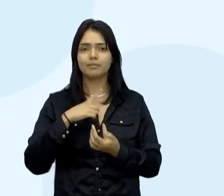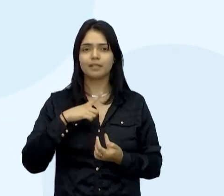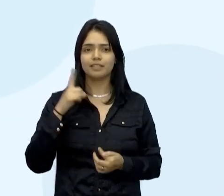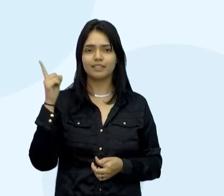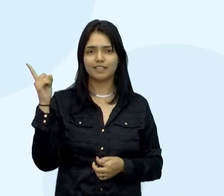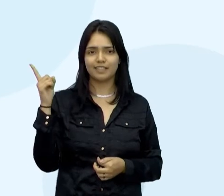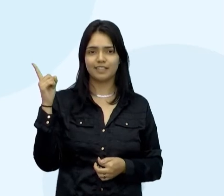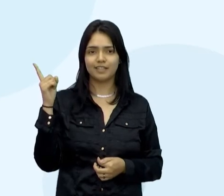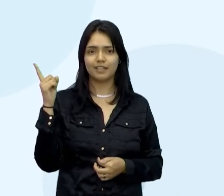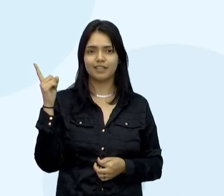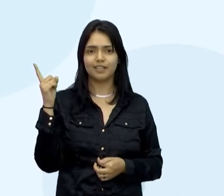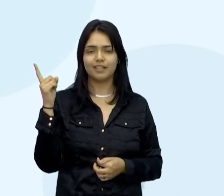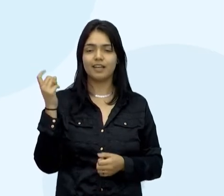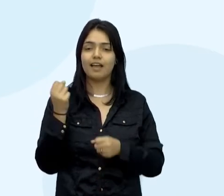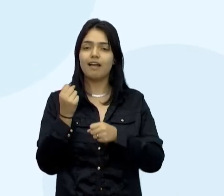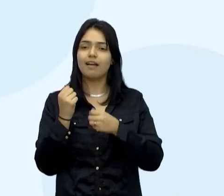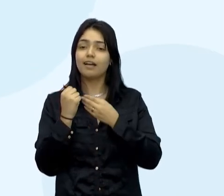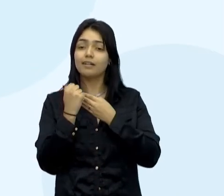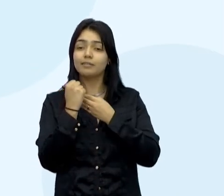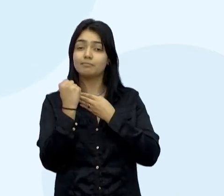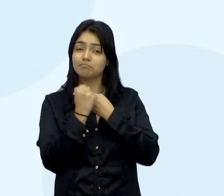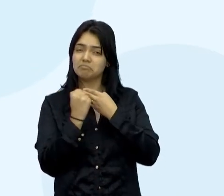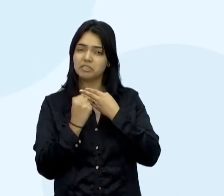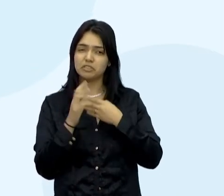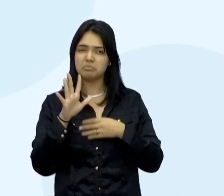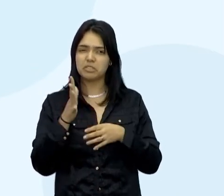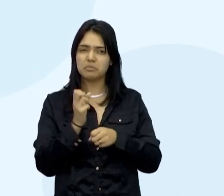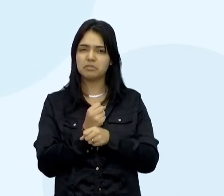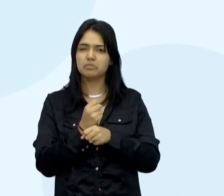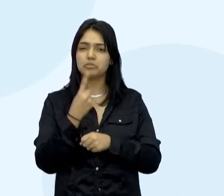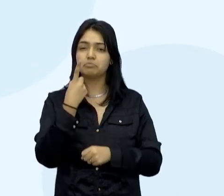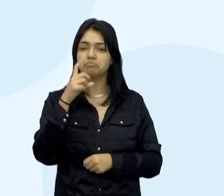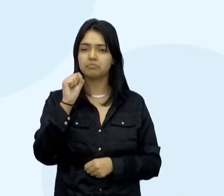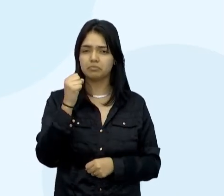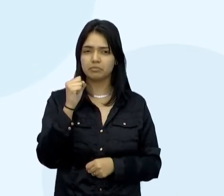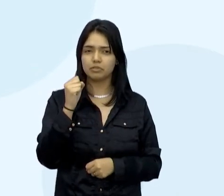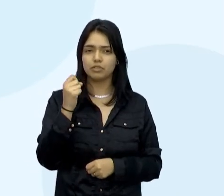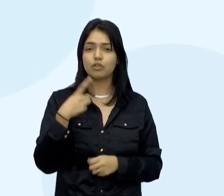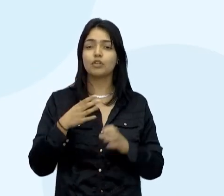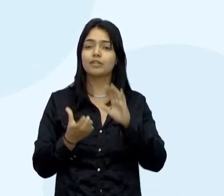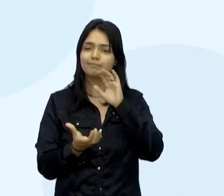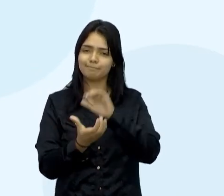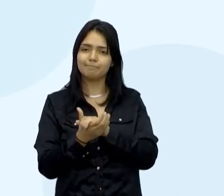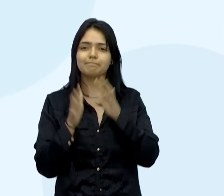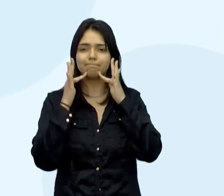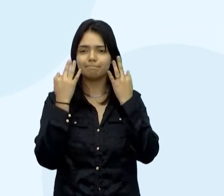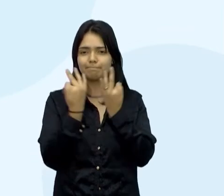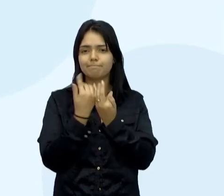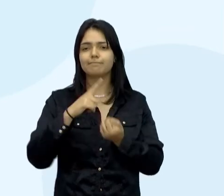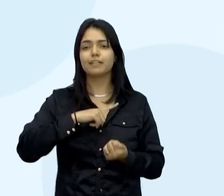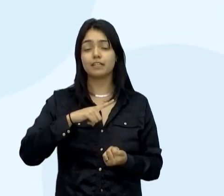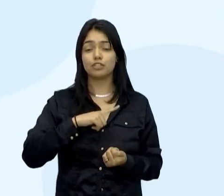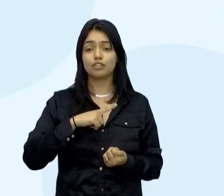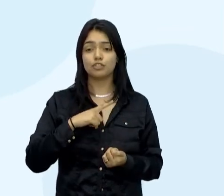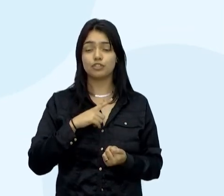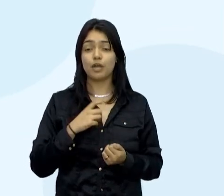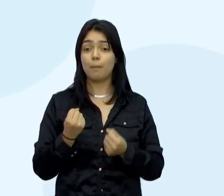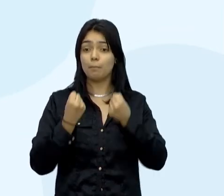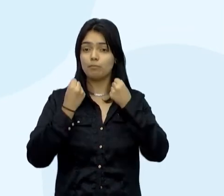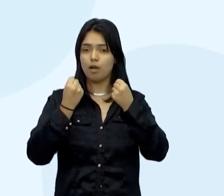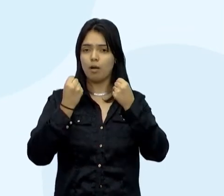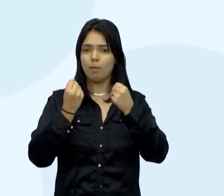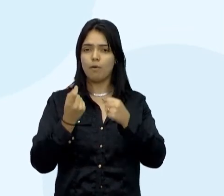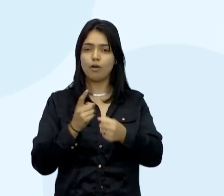dinastia do Egito Antigo. Então, justamente, eles faziam esses casamentos consanguíneos para o fortalecimento do poder do seu